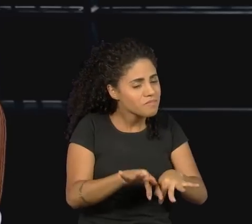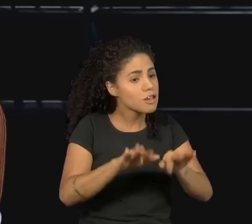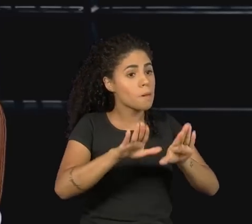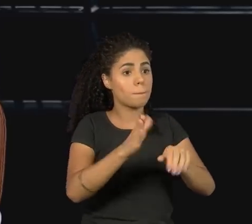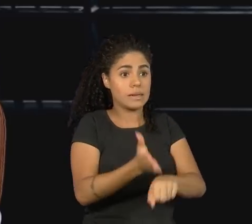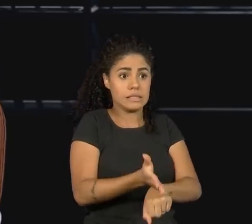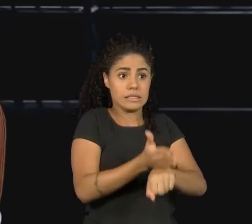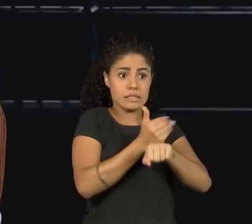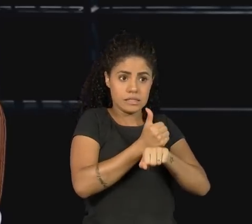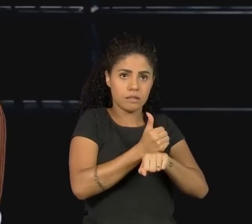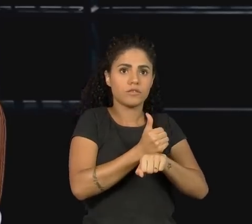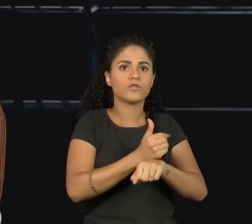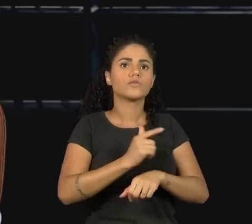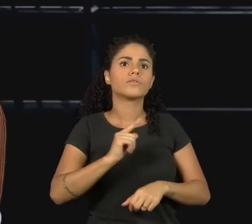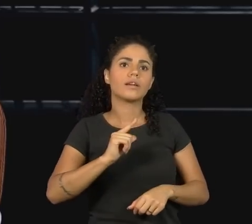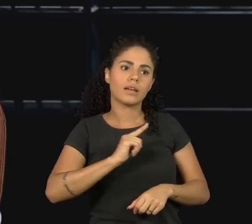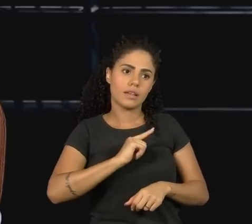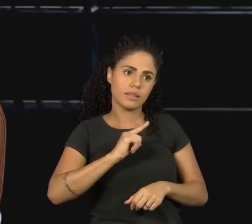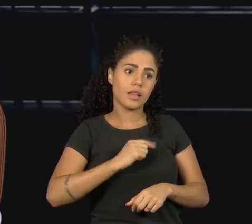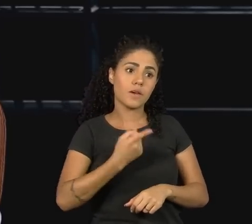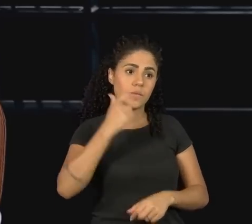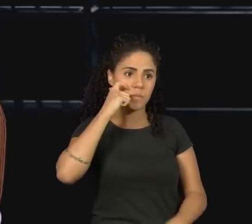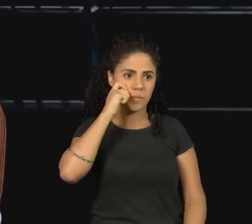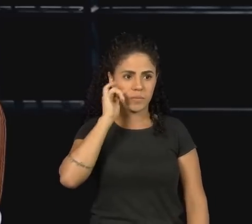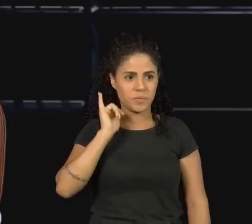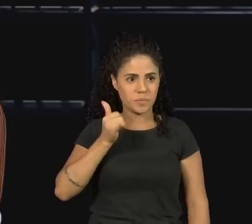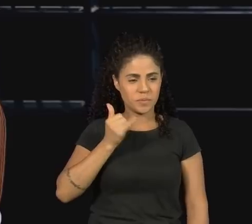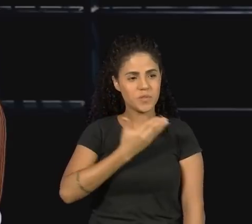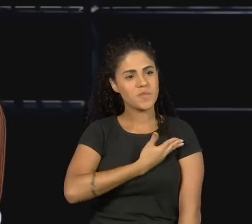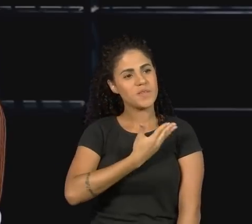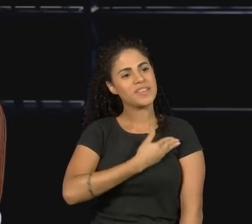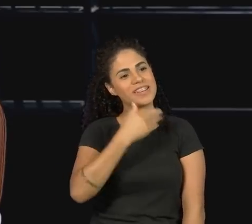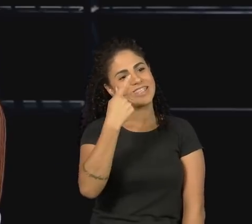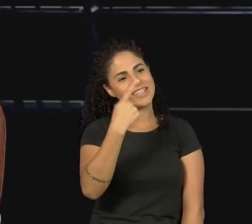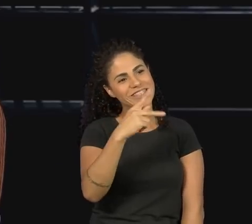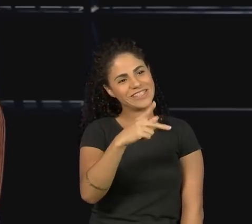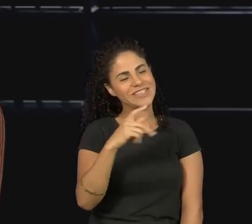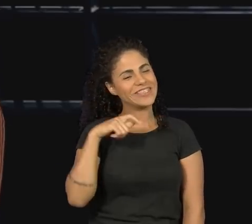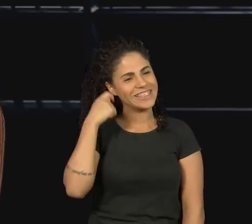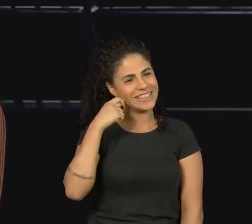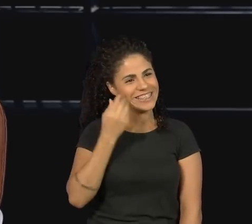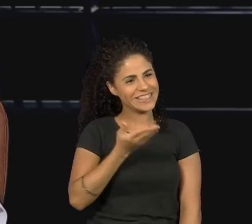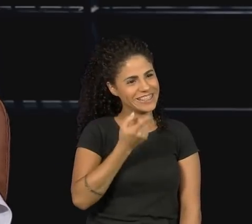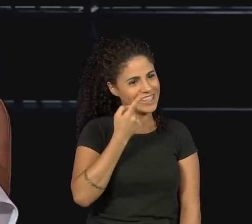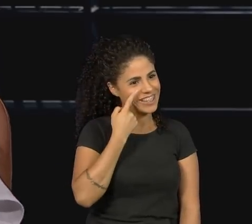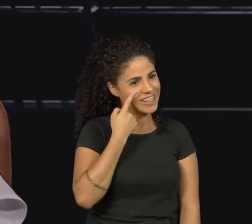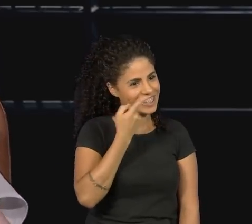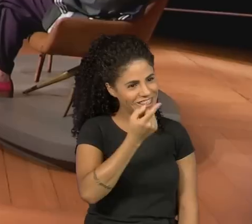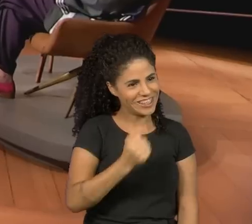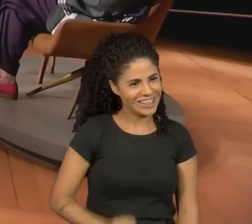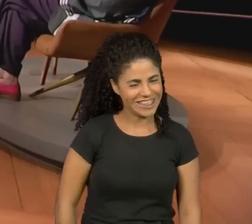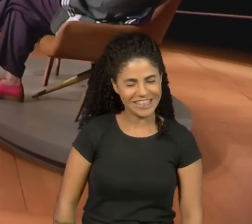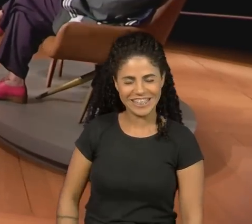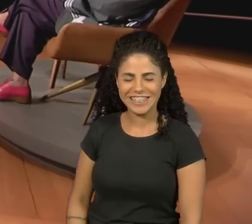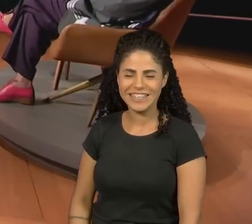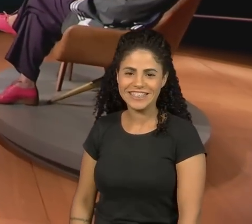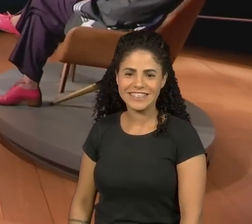antes disso a gente tem mais um recado aí de uma grande amiga e uma grande atriz que está sempre com você, olha